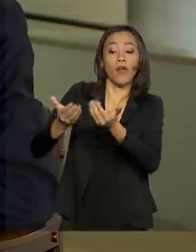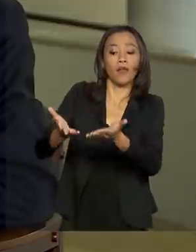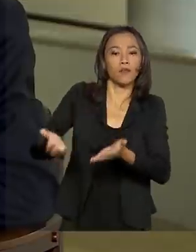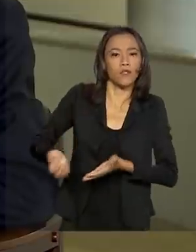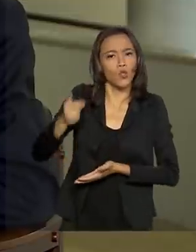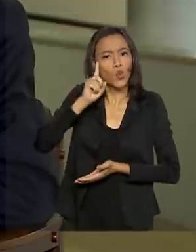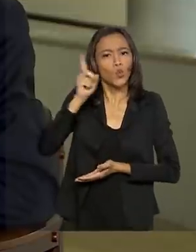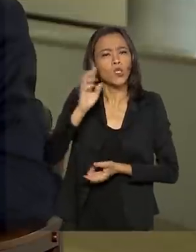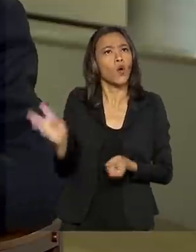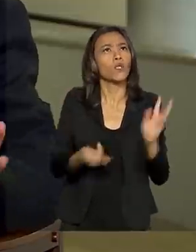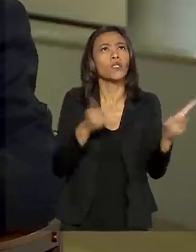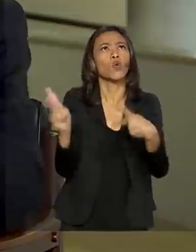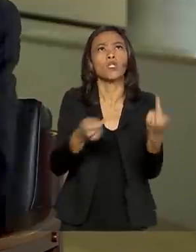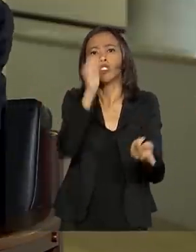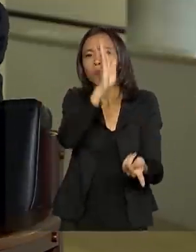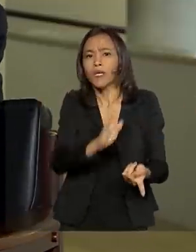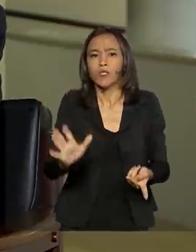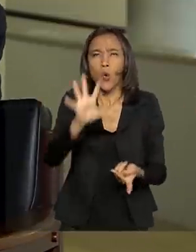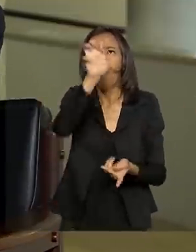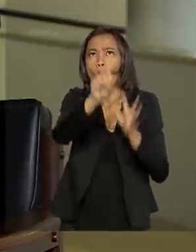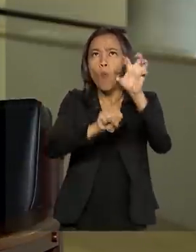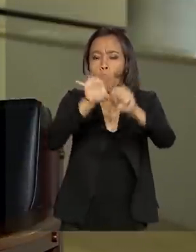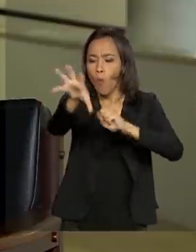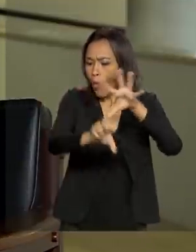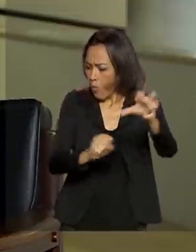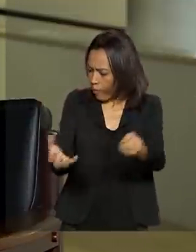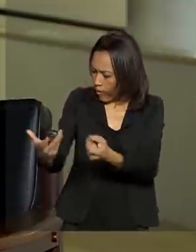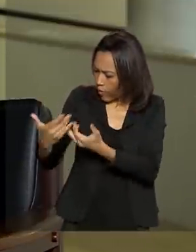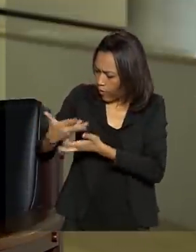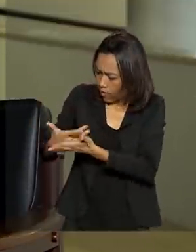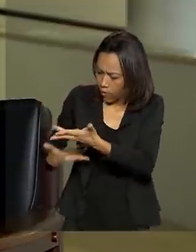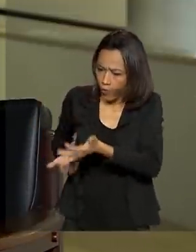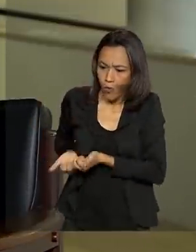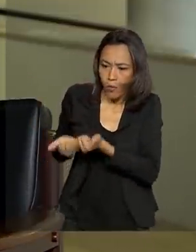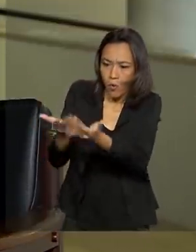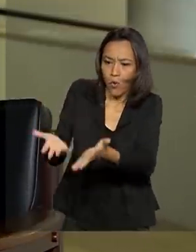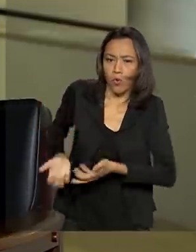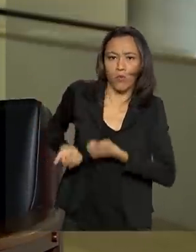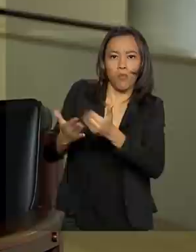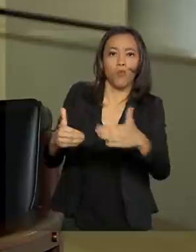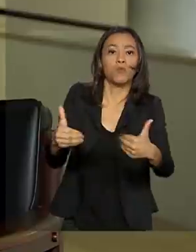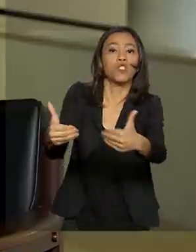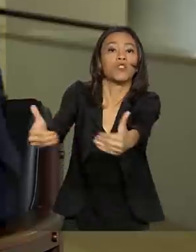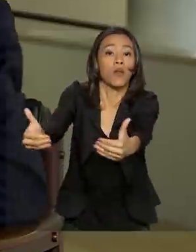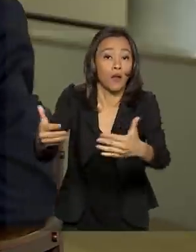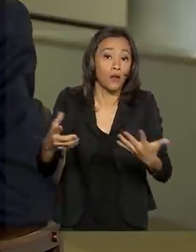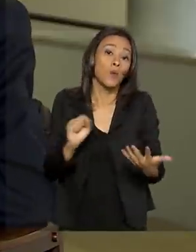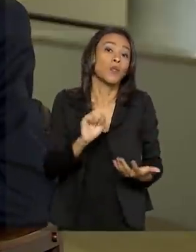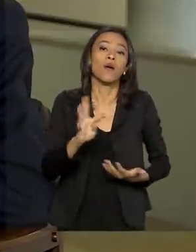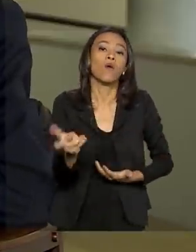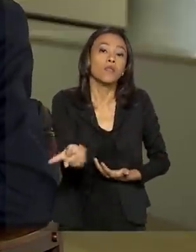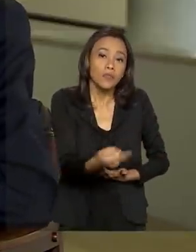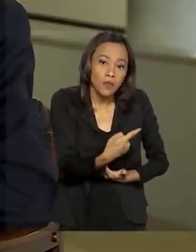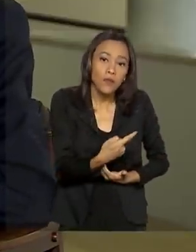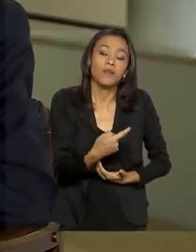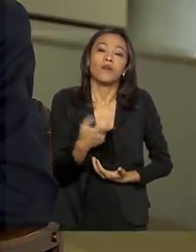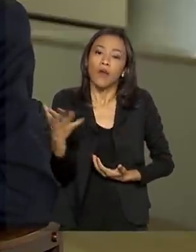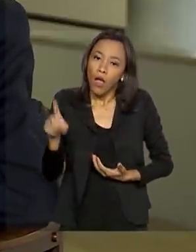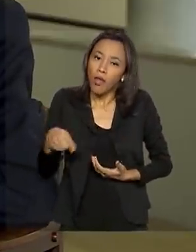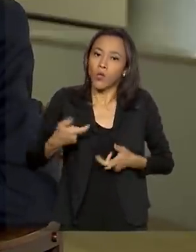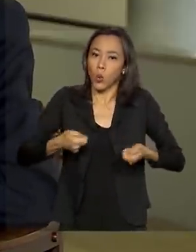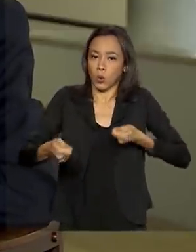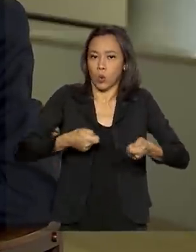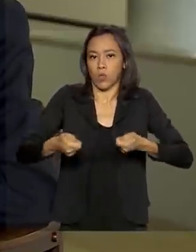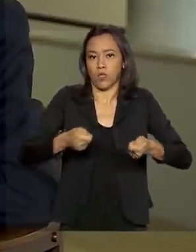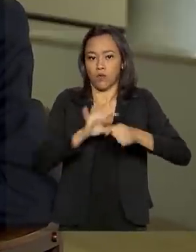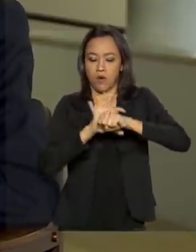diária de todas as variáveis que afetam a esse trabalho de controle do